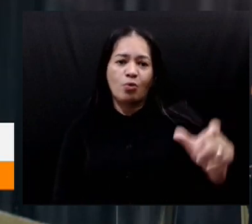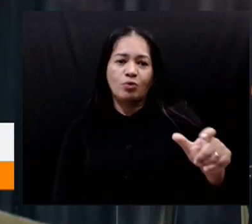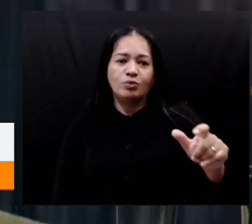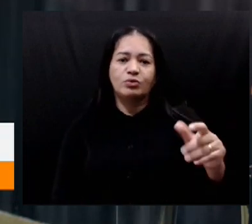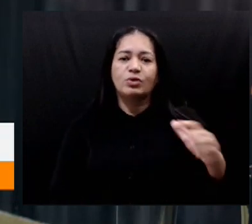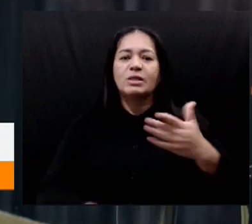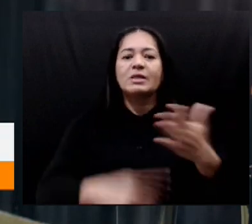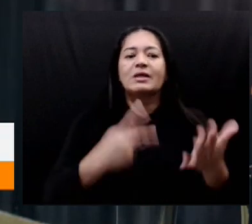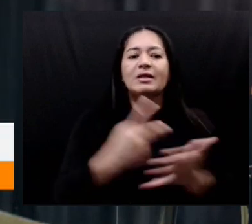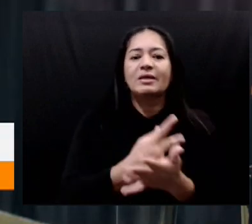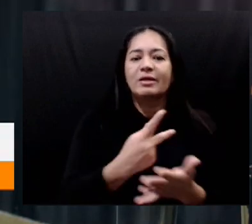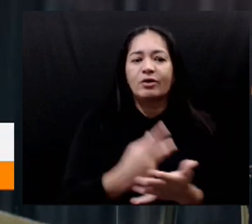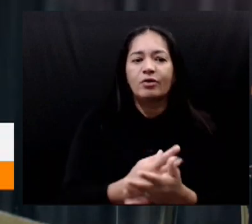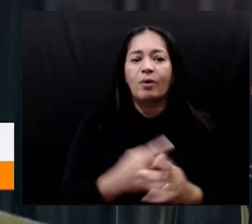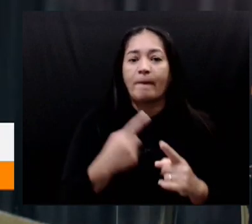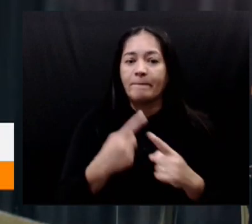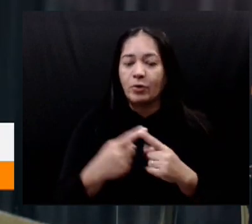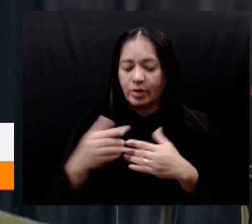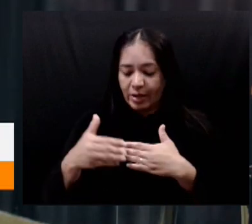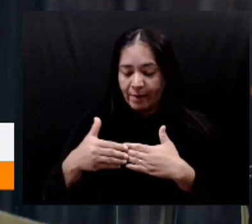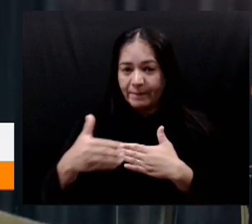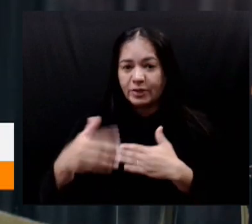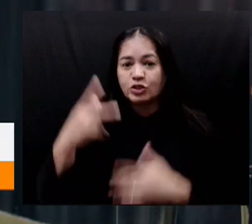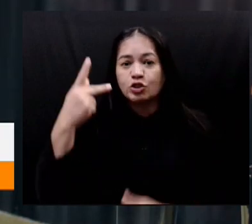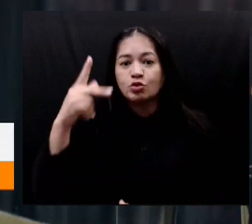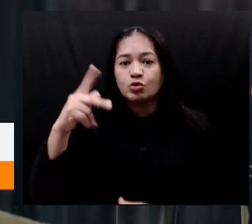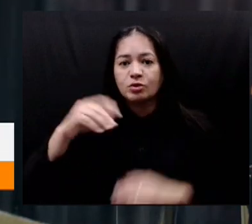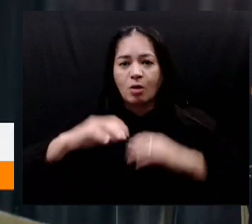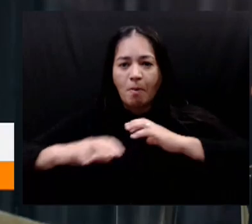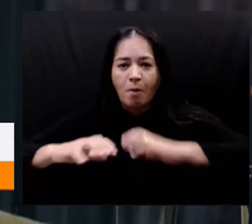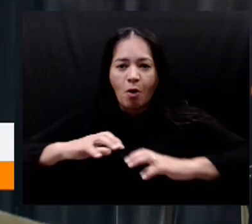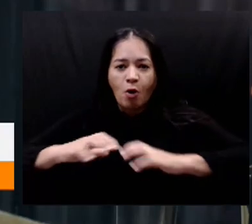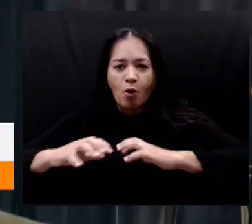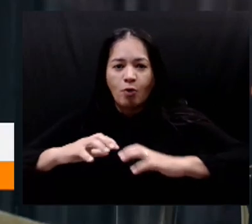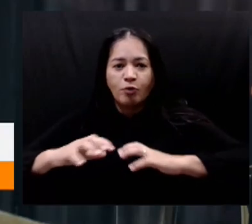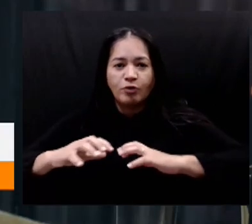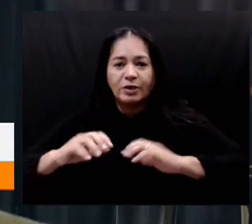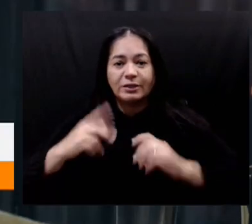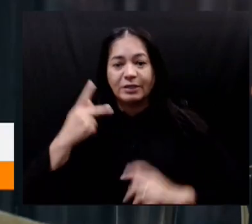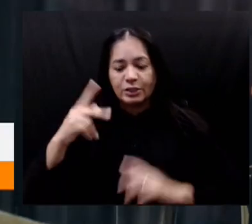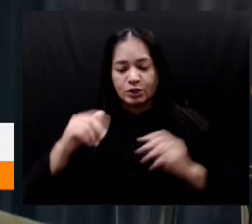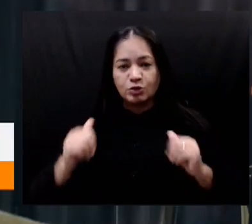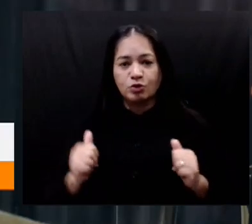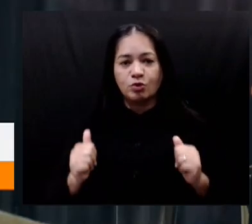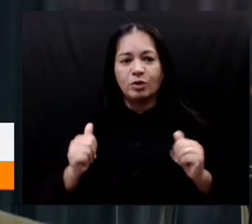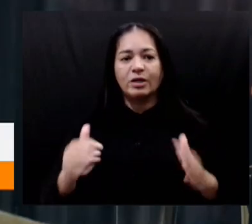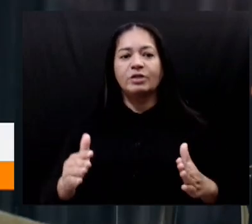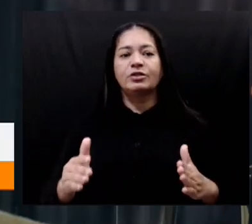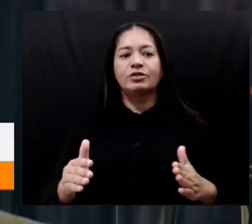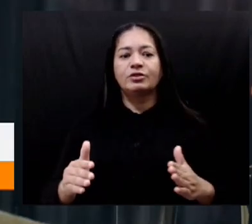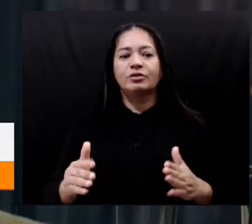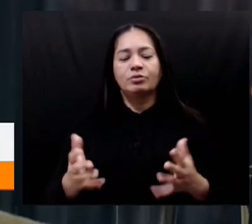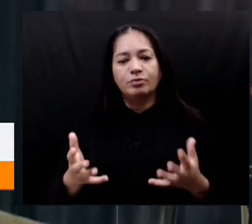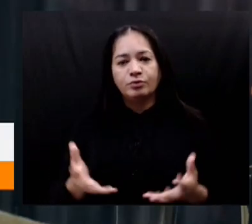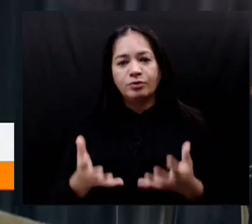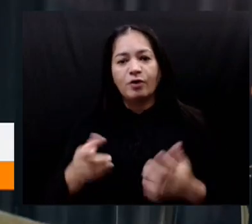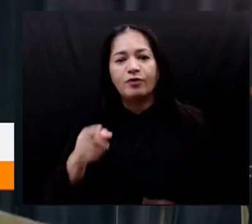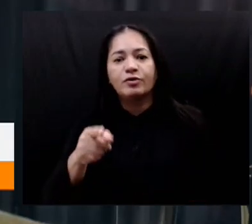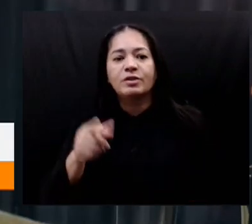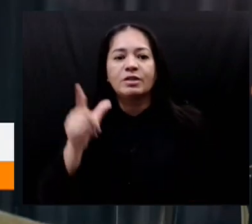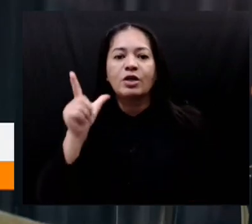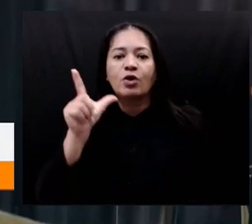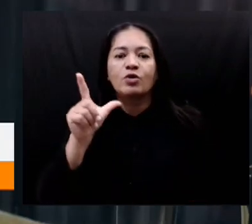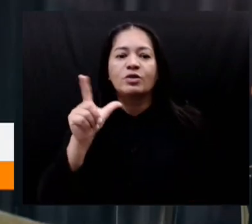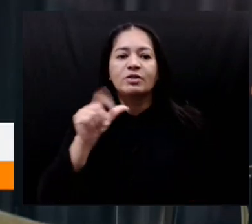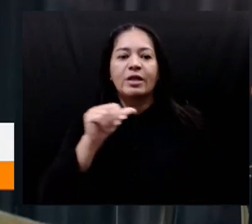Porque a partir do seu movimento, né, na contingência de reforçamento, você altera o ambiente